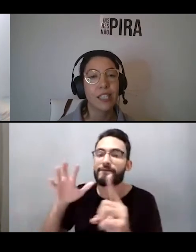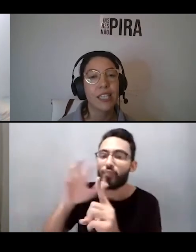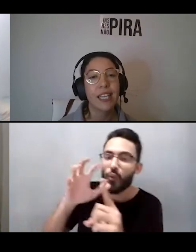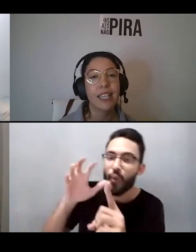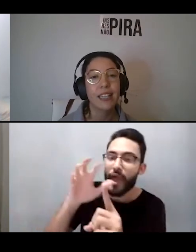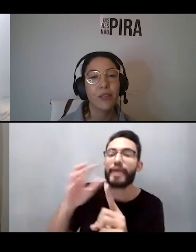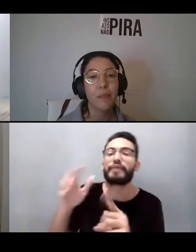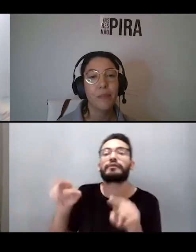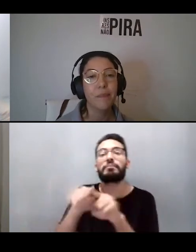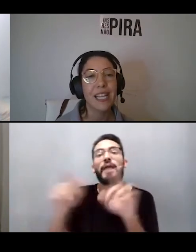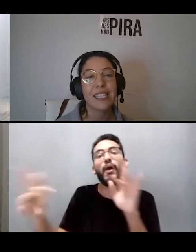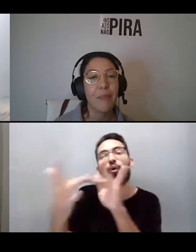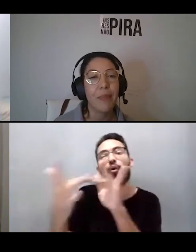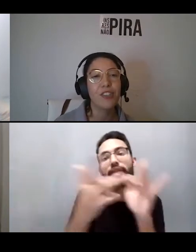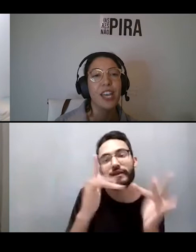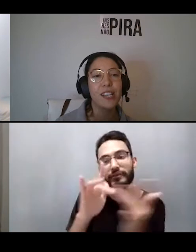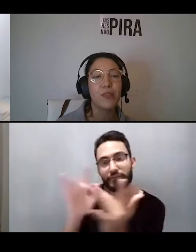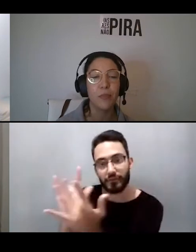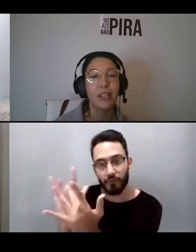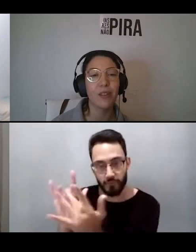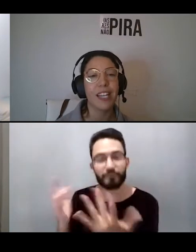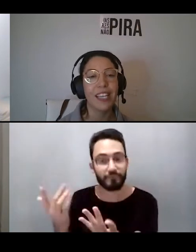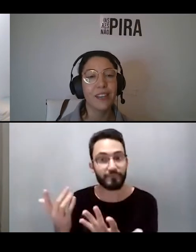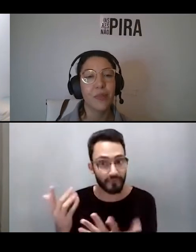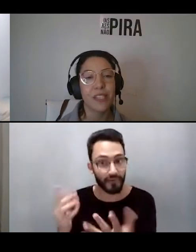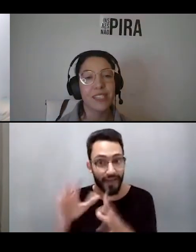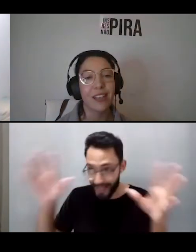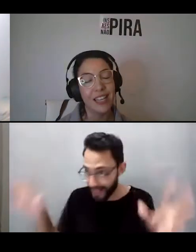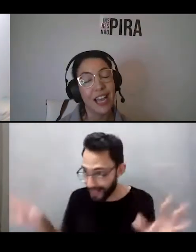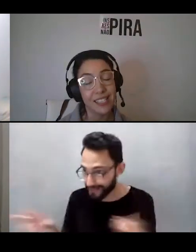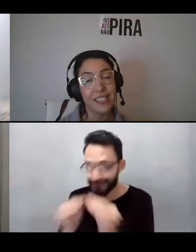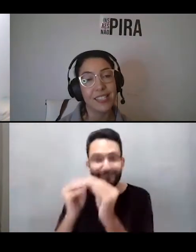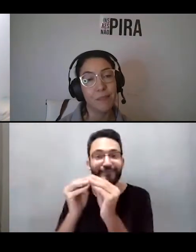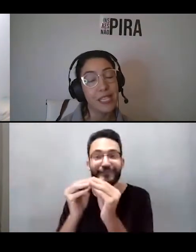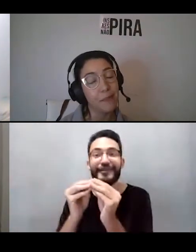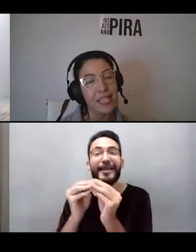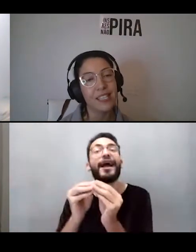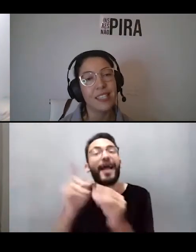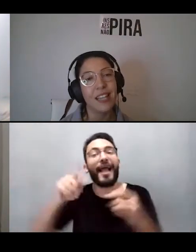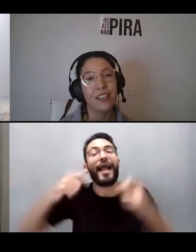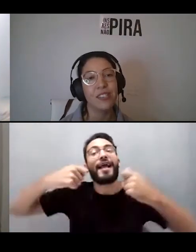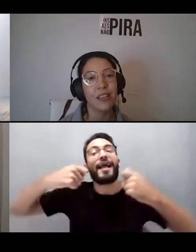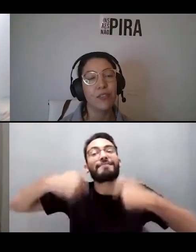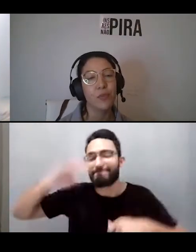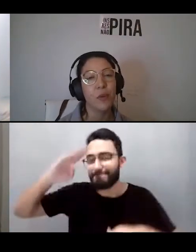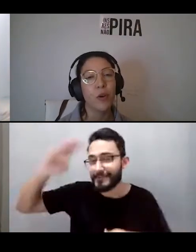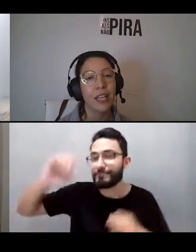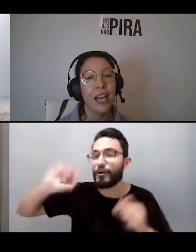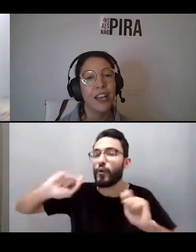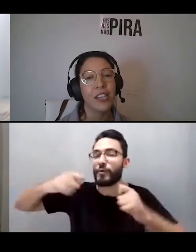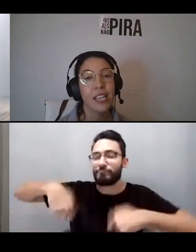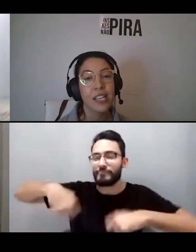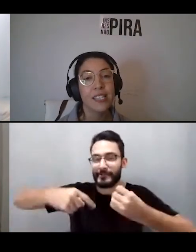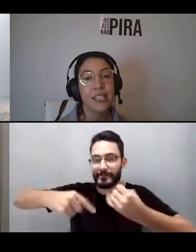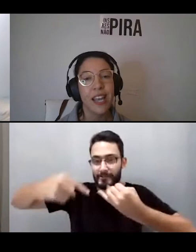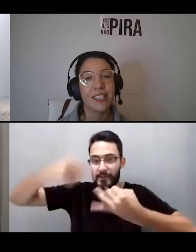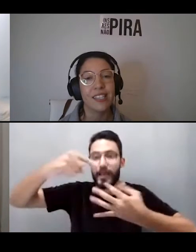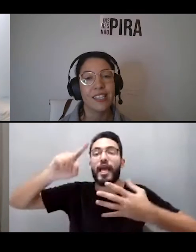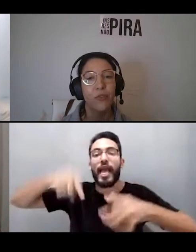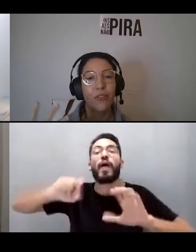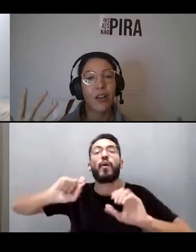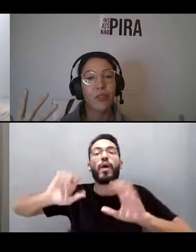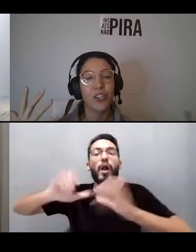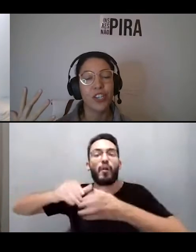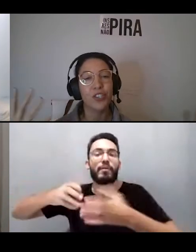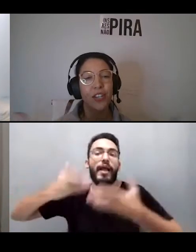conexão. Então, basicamente, resumindo ali, principais necessidades dentro de uma comunidade são essas,